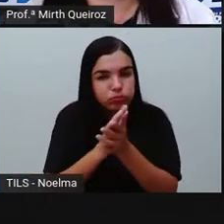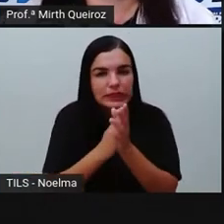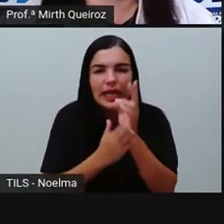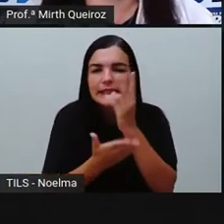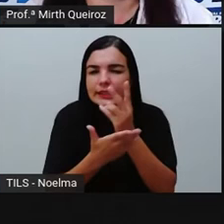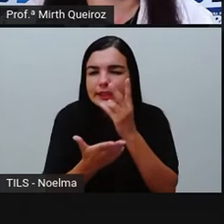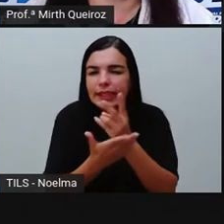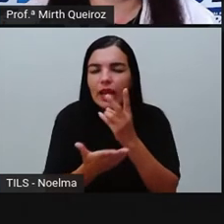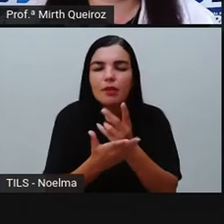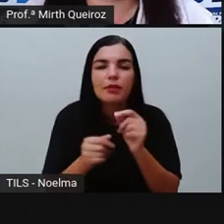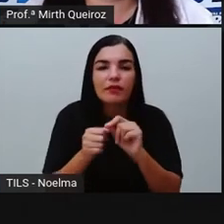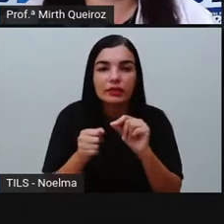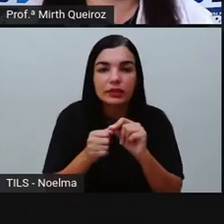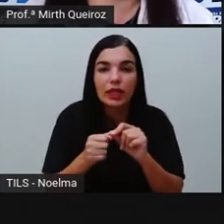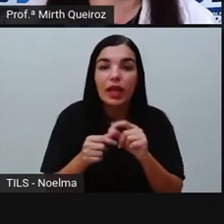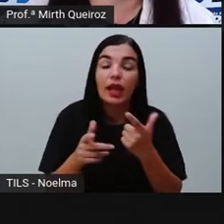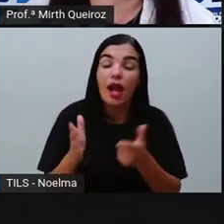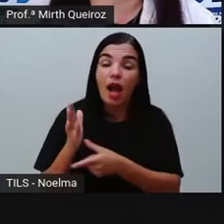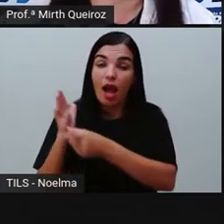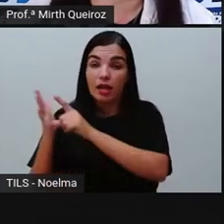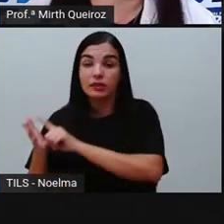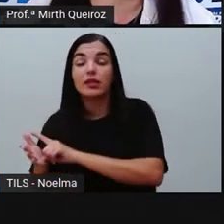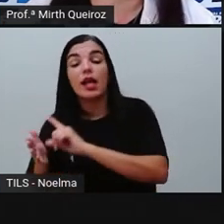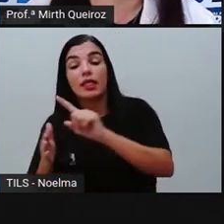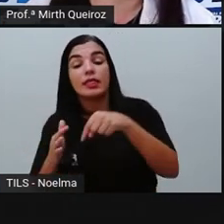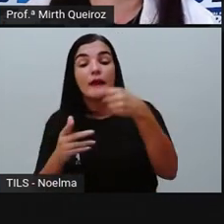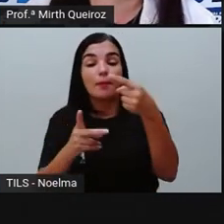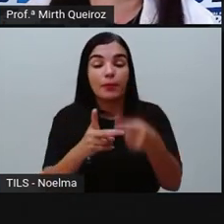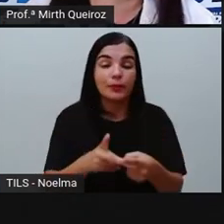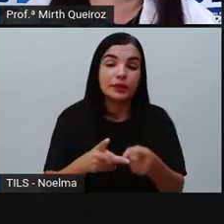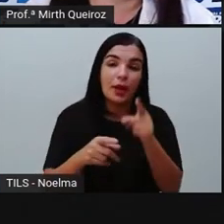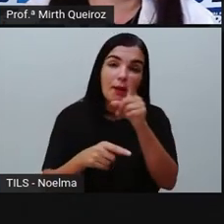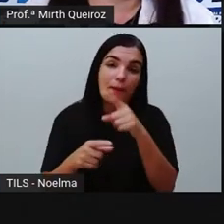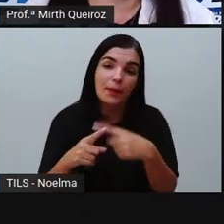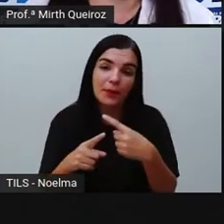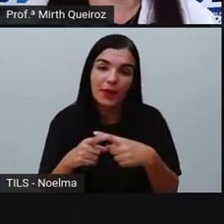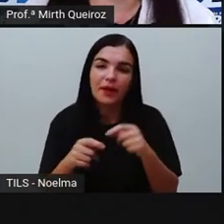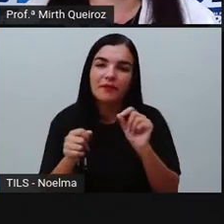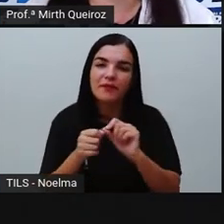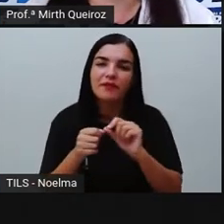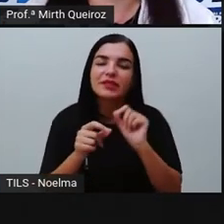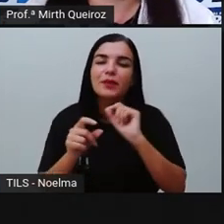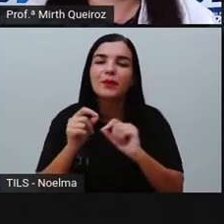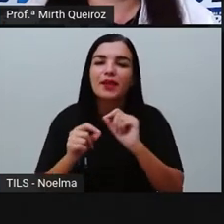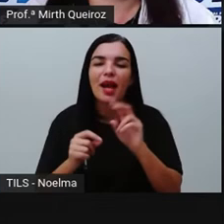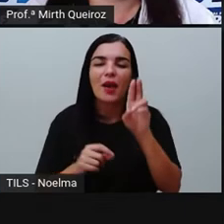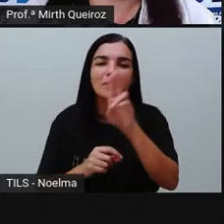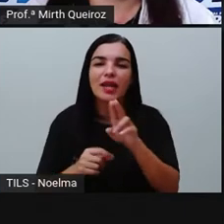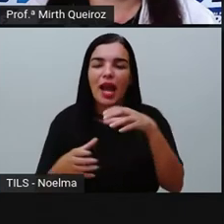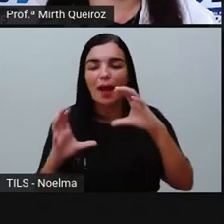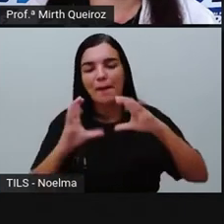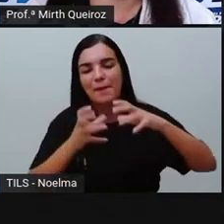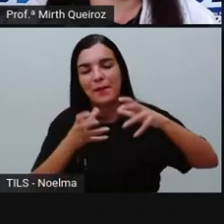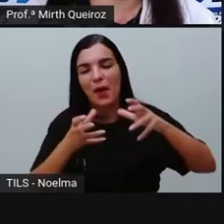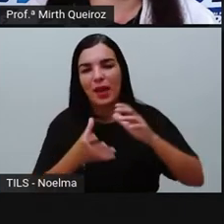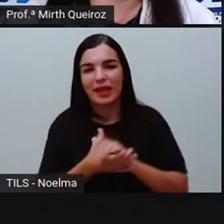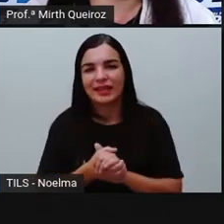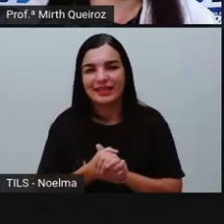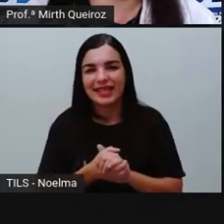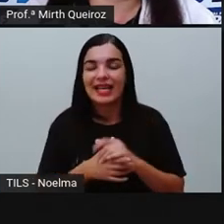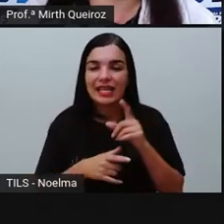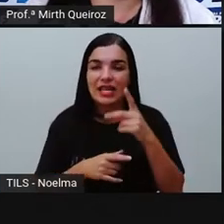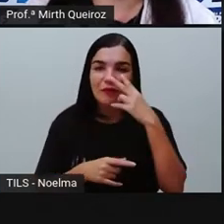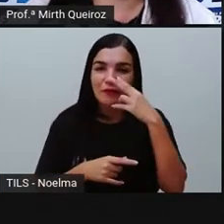você realizar essa brincadeira e antes de realizar essa brincadeira também, porque nós vamos usar o objeto, a bola, certo? É uma atividade